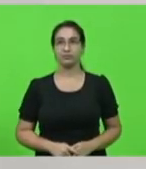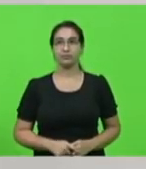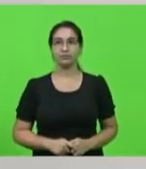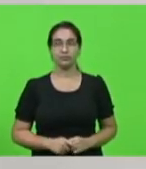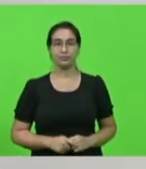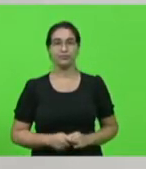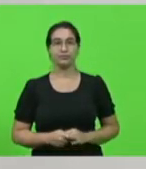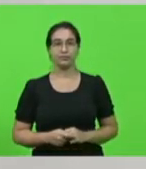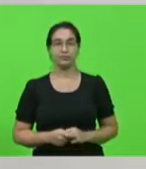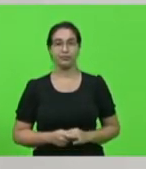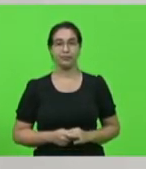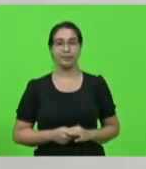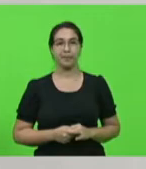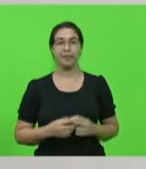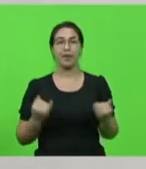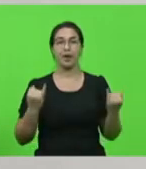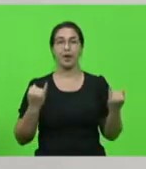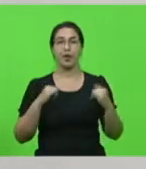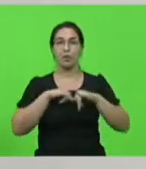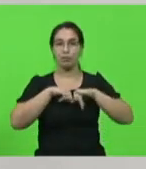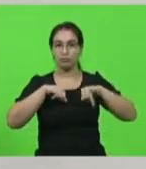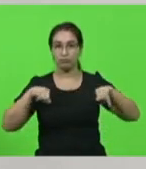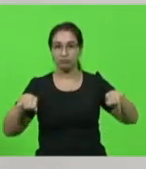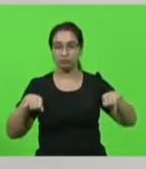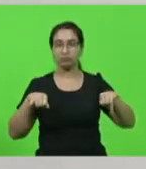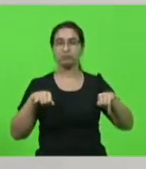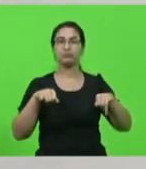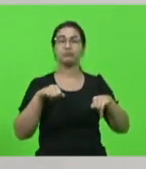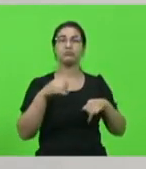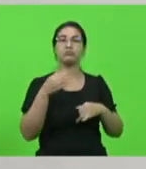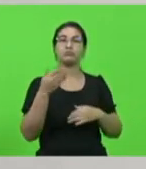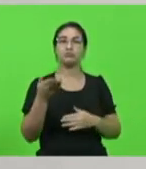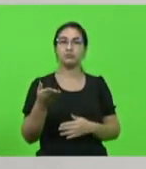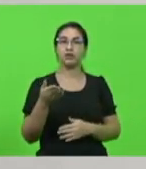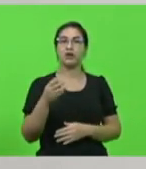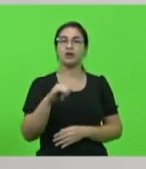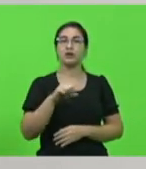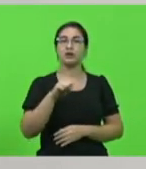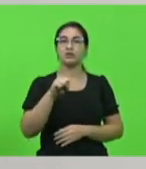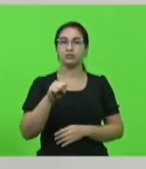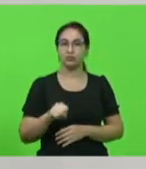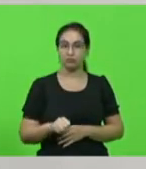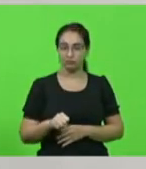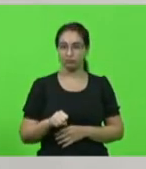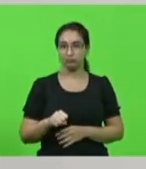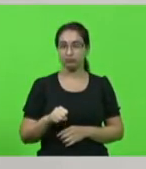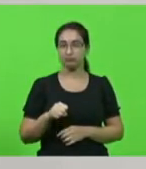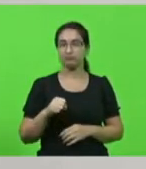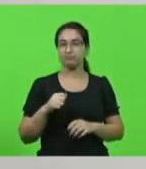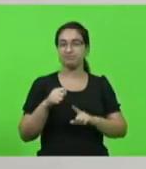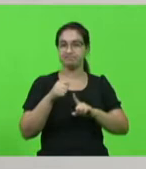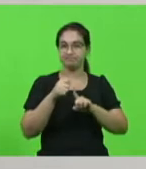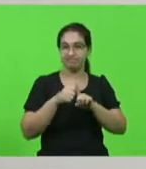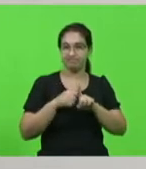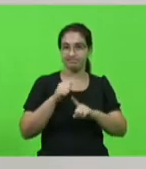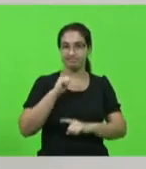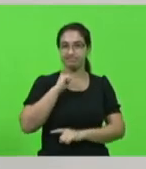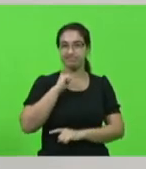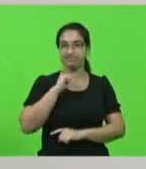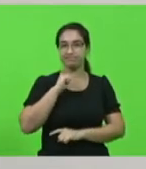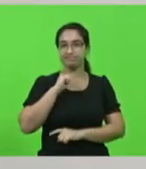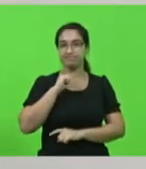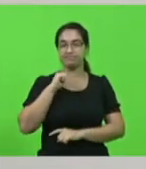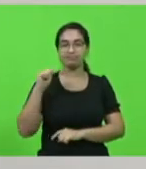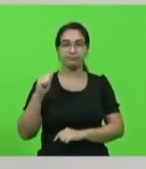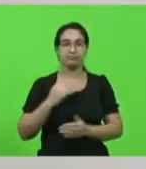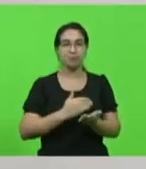Foi comunicado pela Fecoagro, o Porto de São Francisco do Sul. Desde abril estão comunicando desse problema. Atrasos